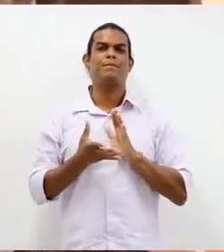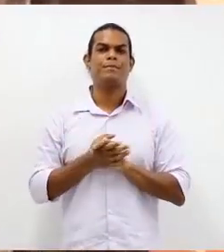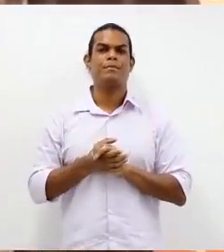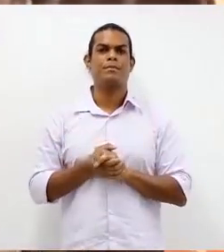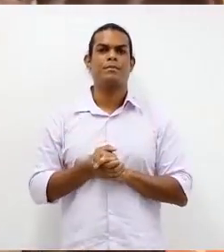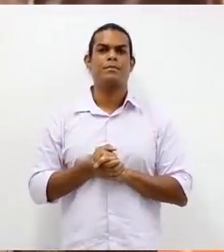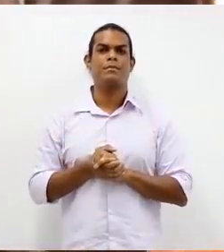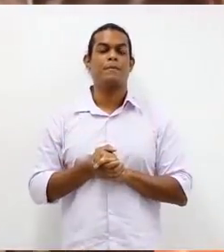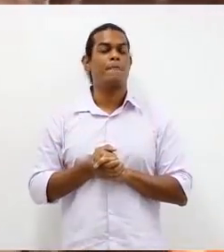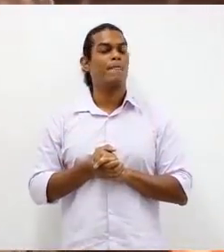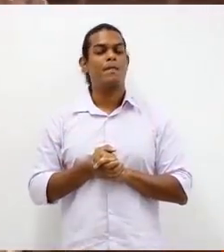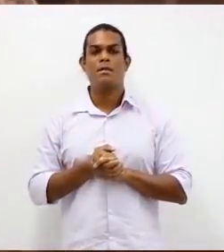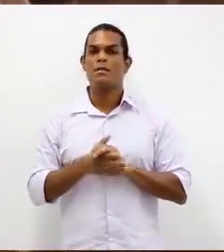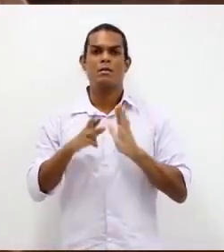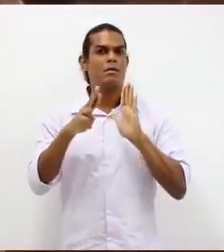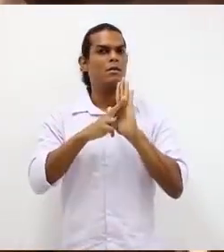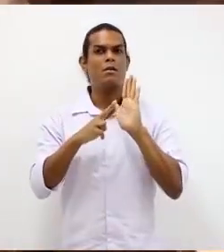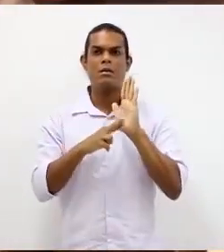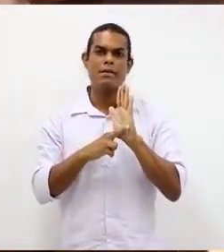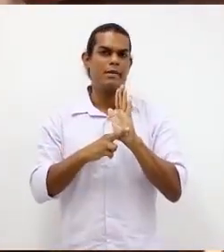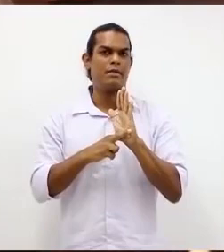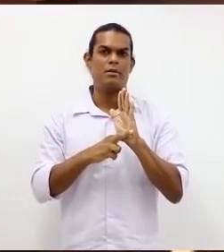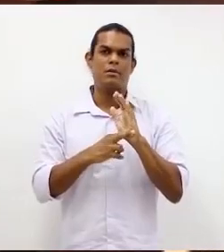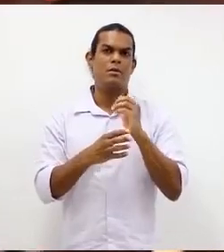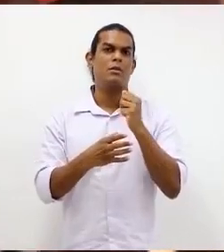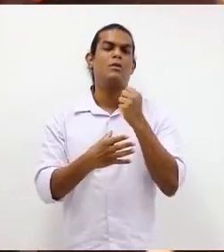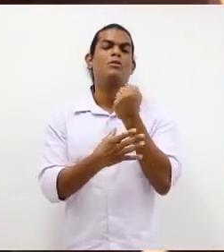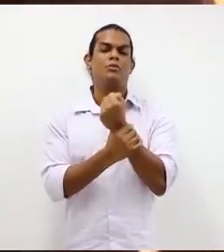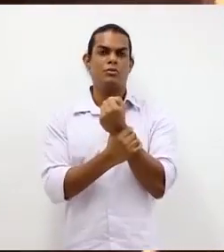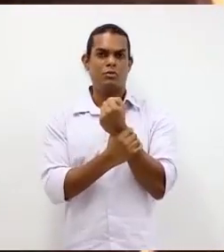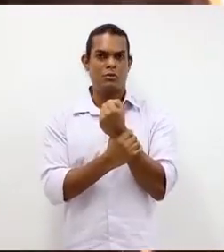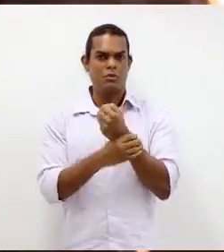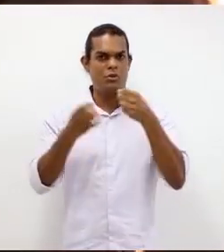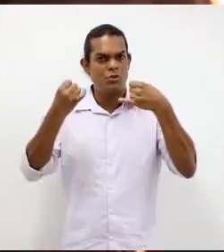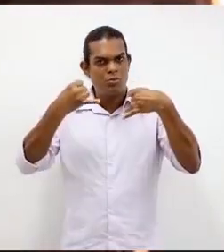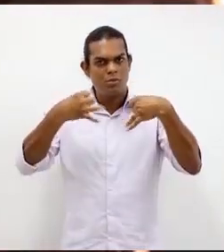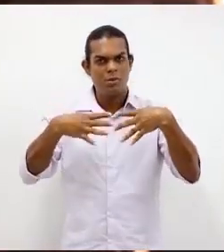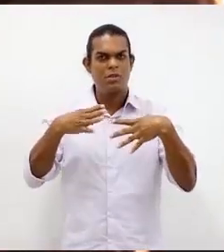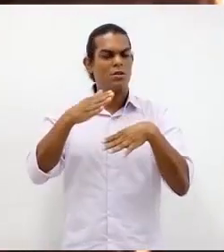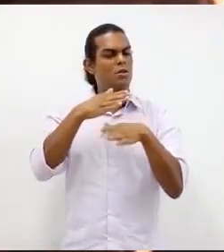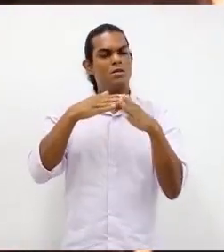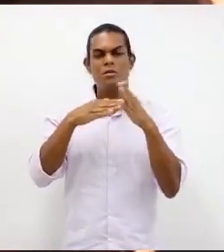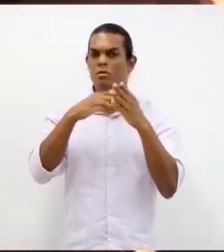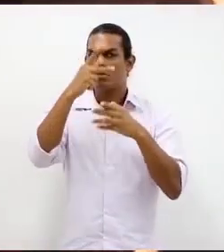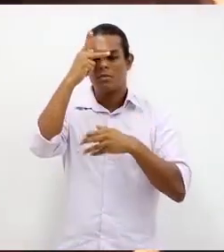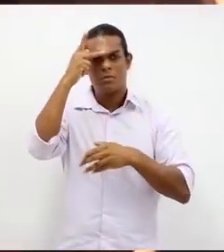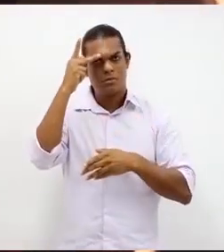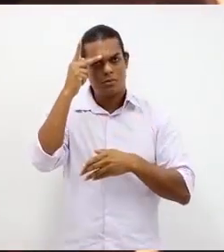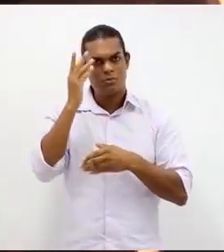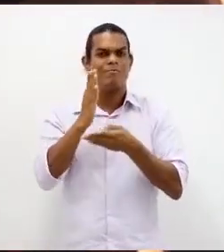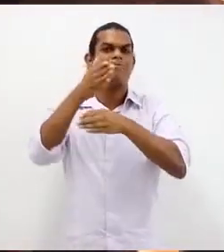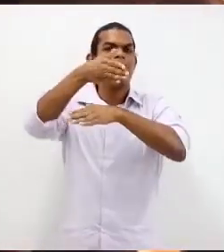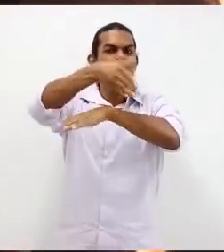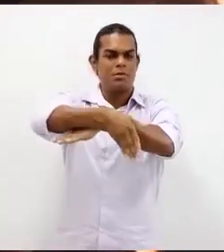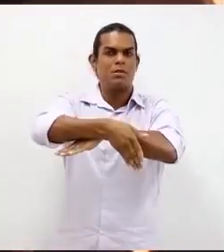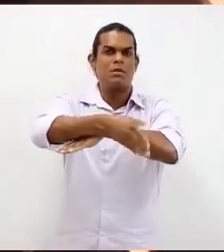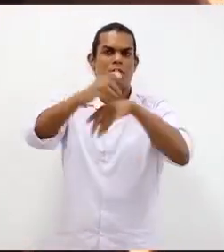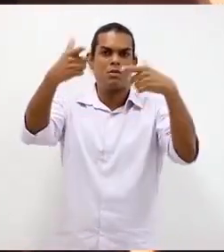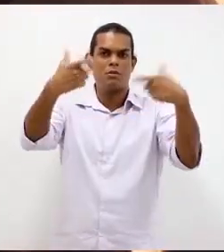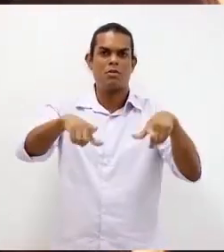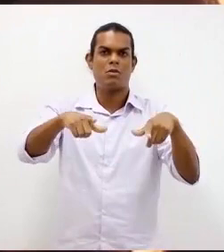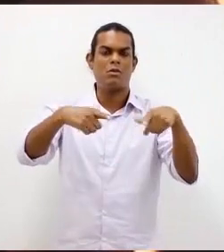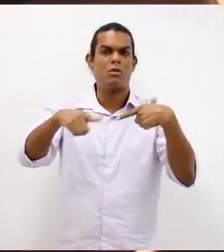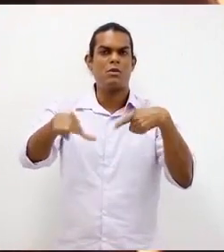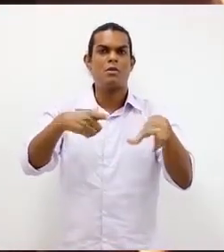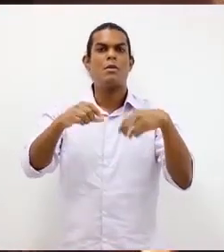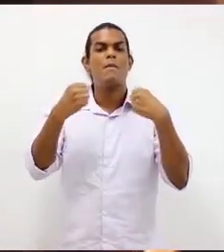a regra de segurança diz que toda pessoa ao circular pelo canteiro de obra deve ser utilizado o capacete de segurança. Por quê? Por conta de